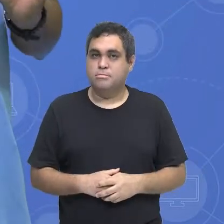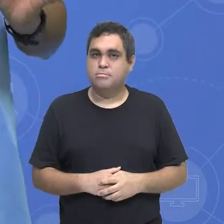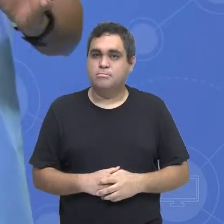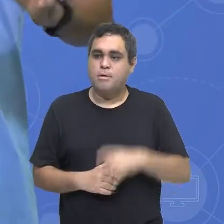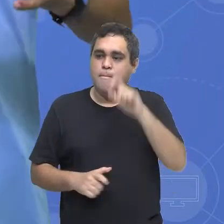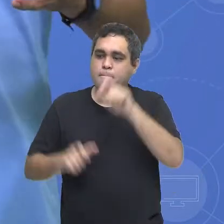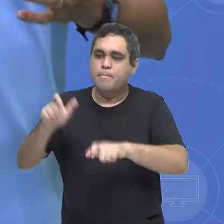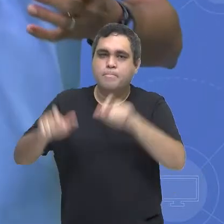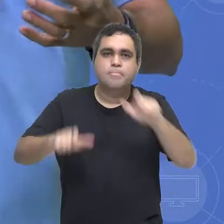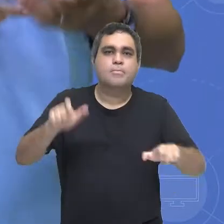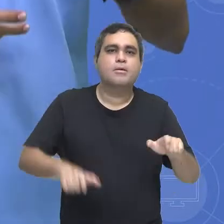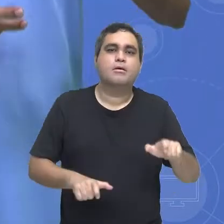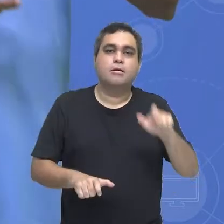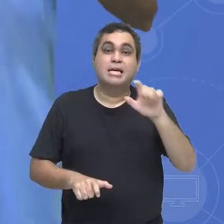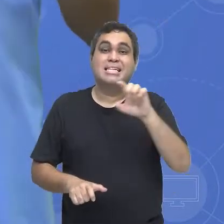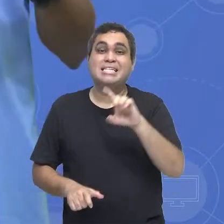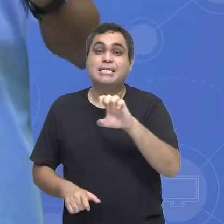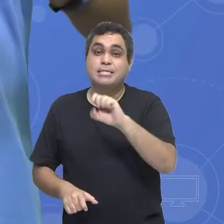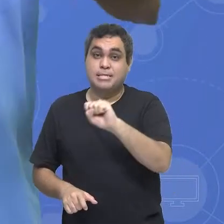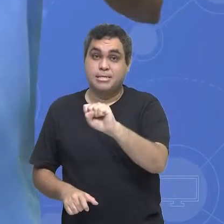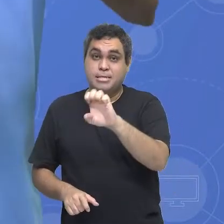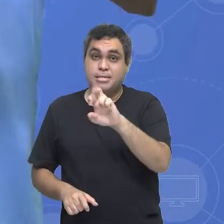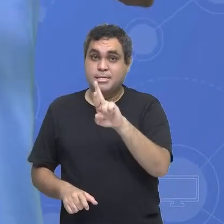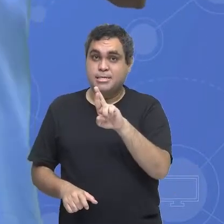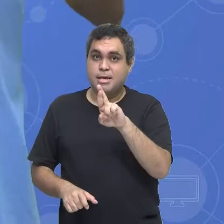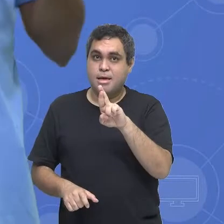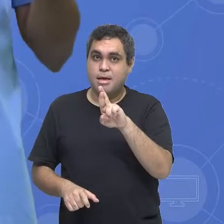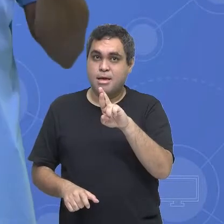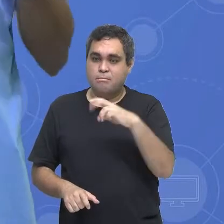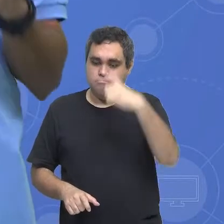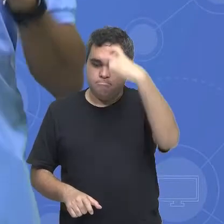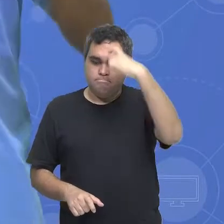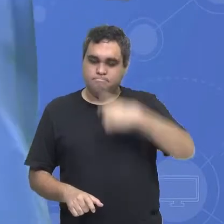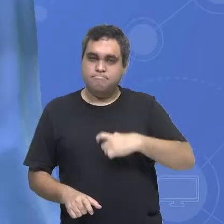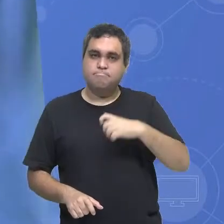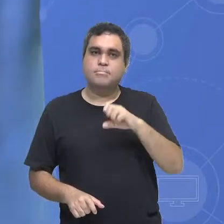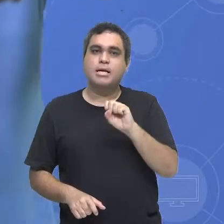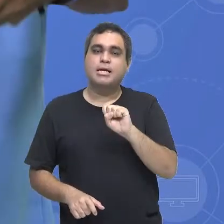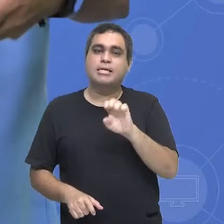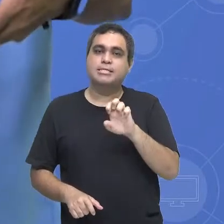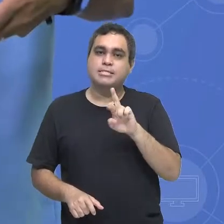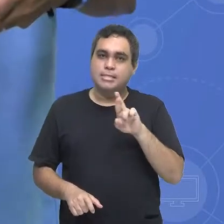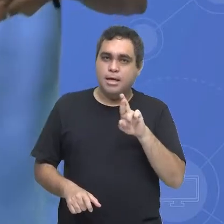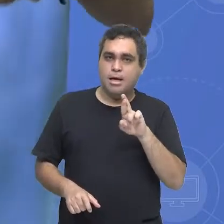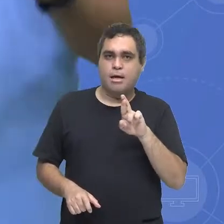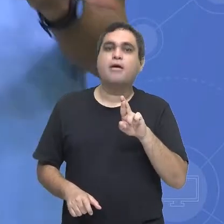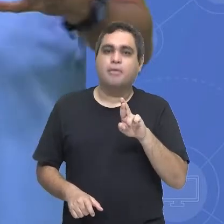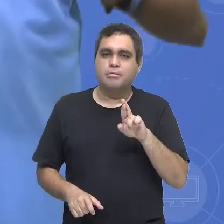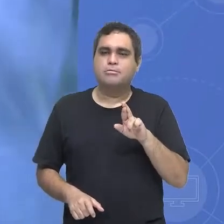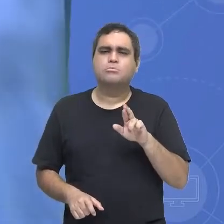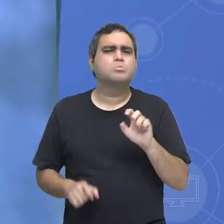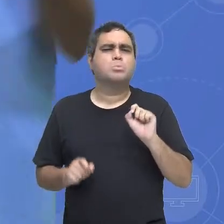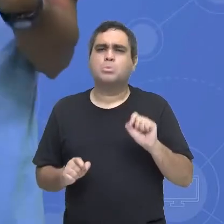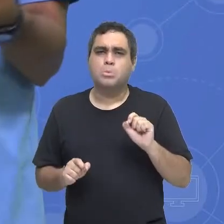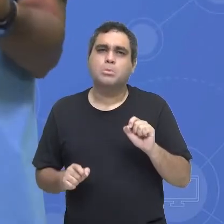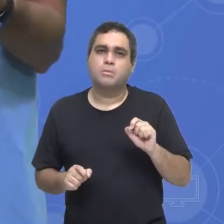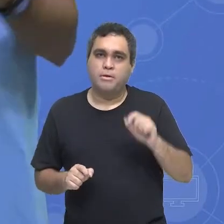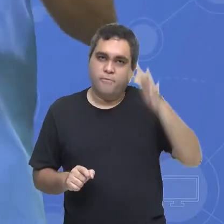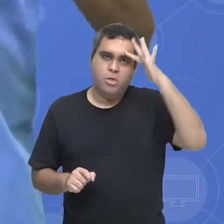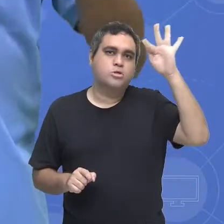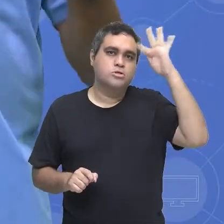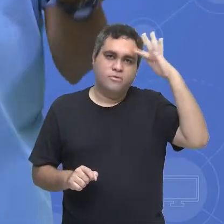Na filosofia, nós falamos muito dessa ideia. O que é o ser? E qual é a essência desse ser, tá? Então,